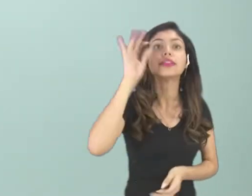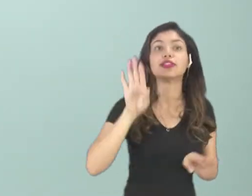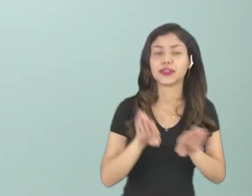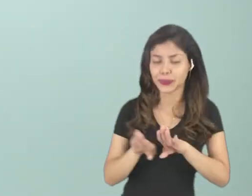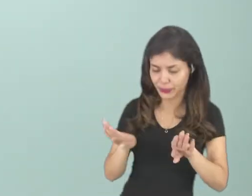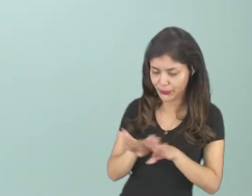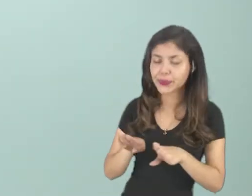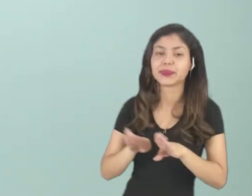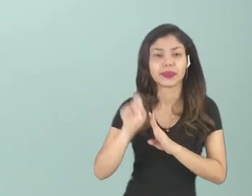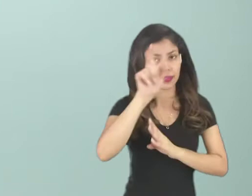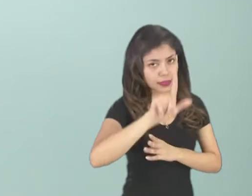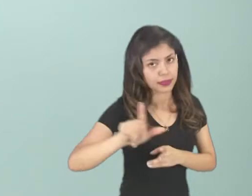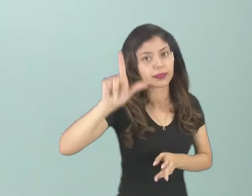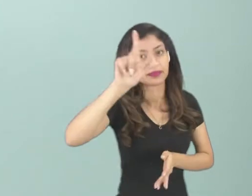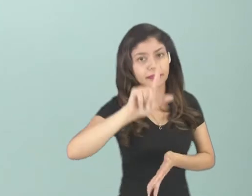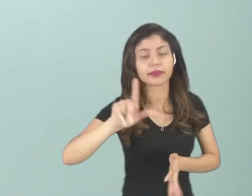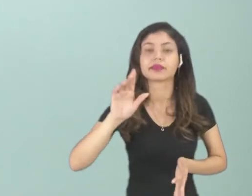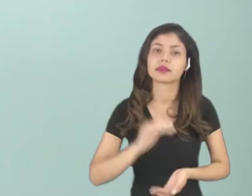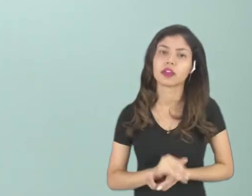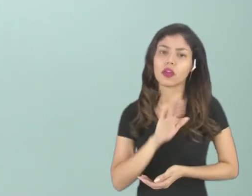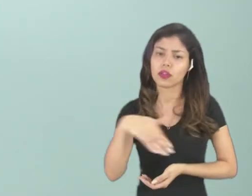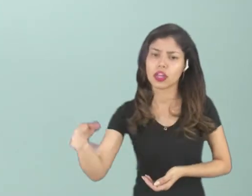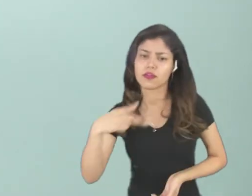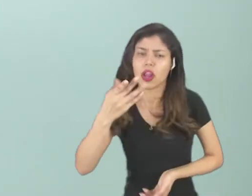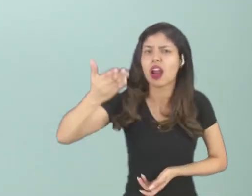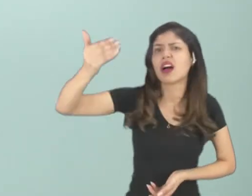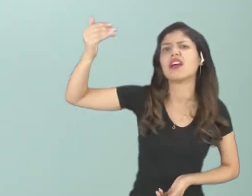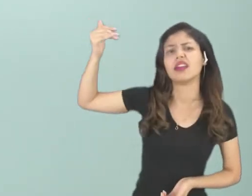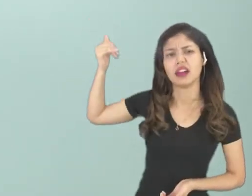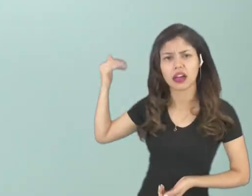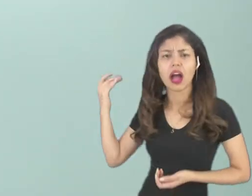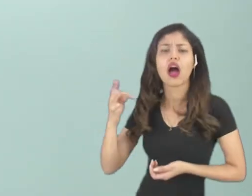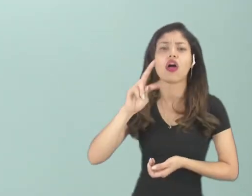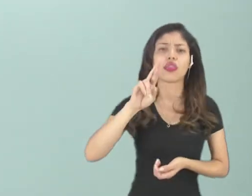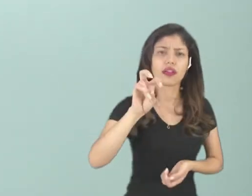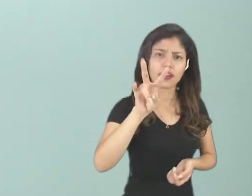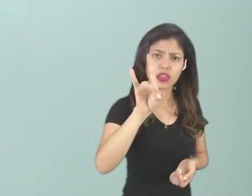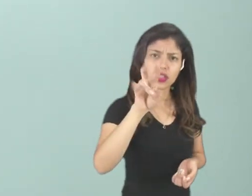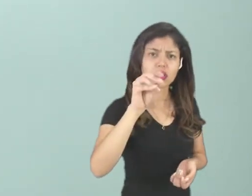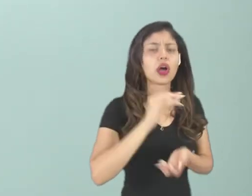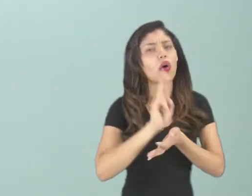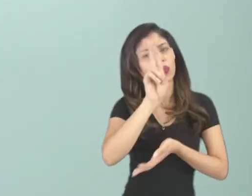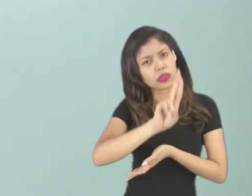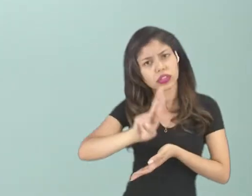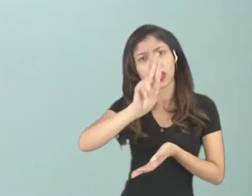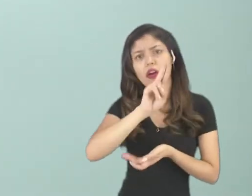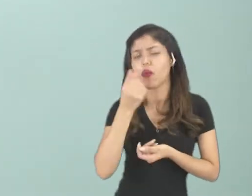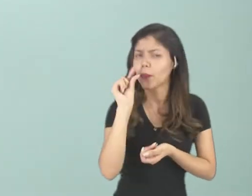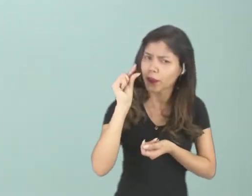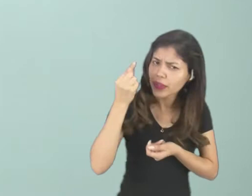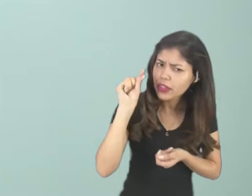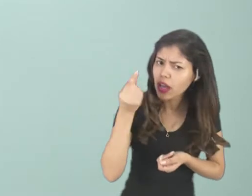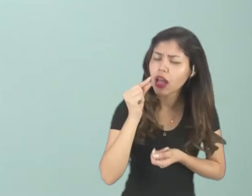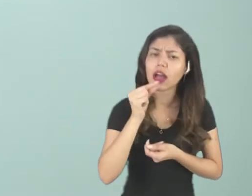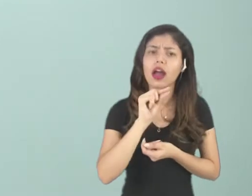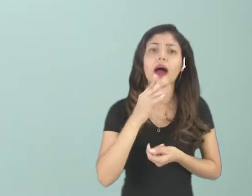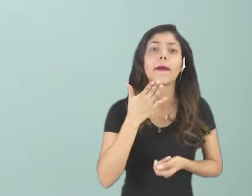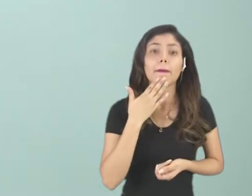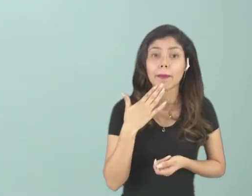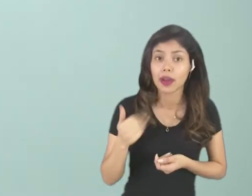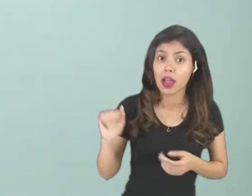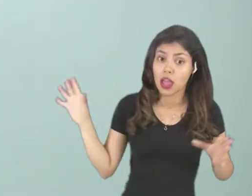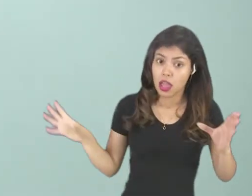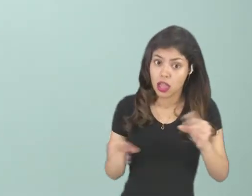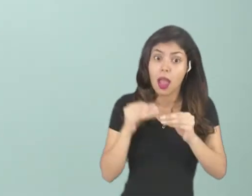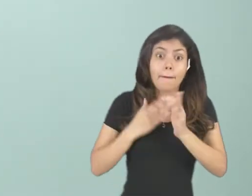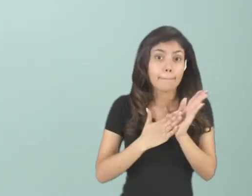literatura, porque geralmente, né, quando a gente falou lá do trovadorismo, eles usavam as figuras um pouco para suprimir ali o que